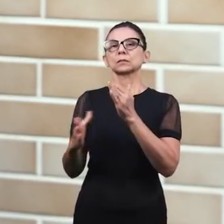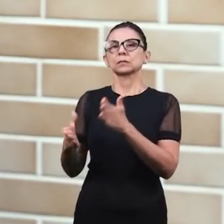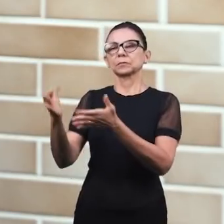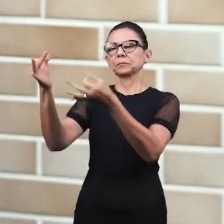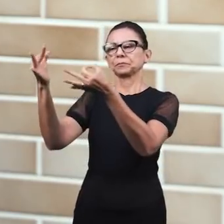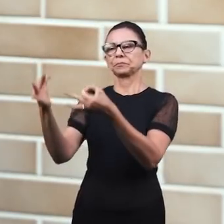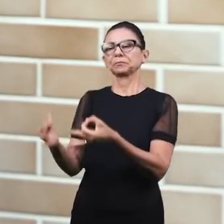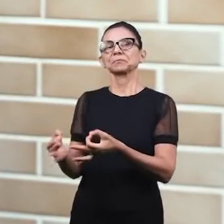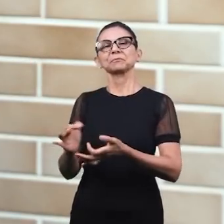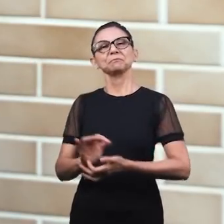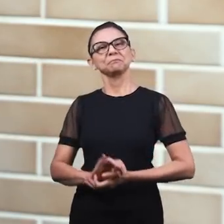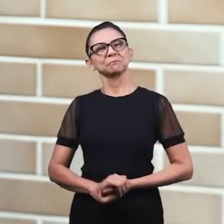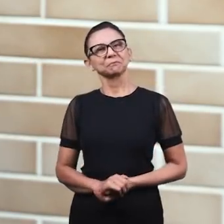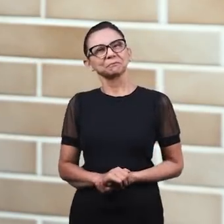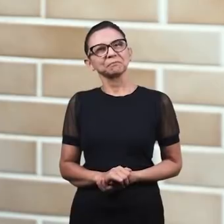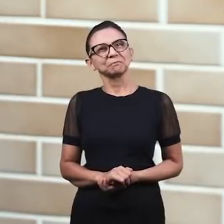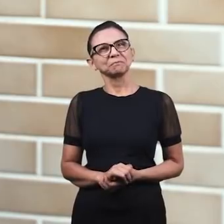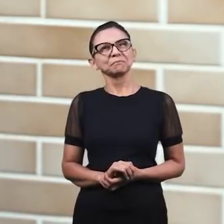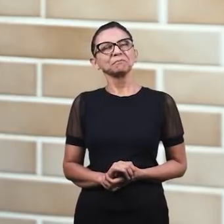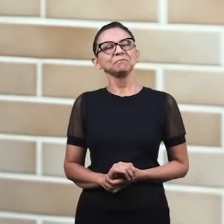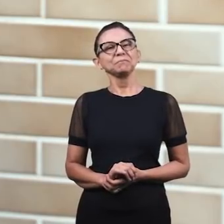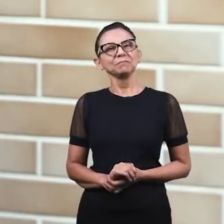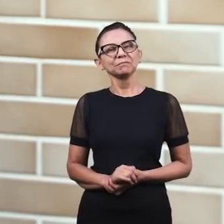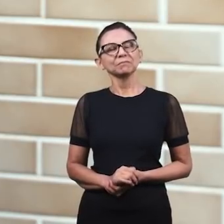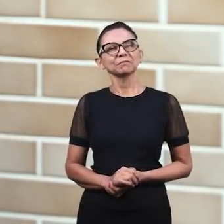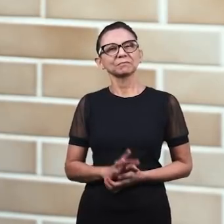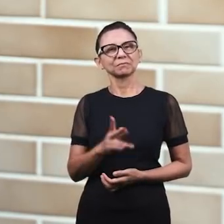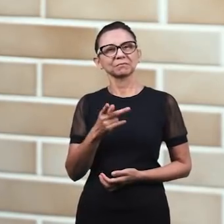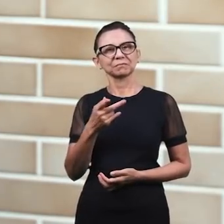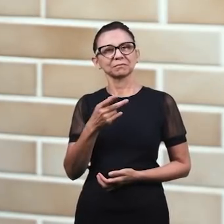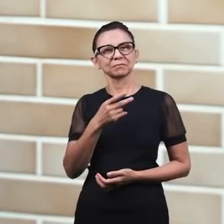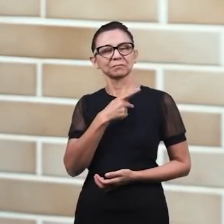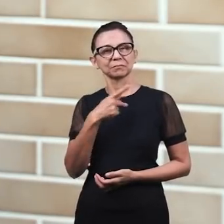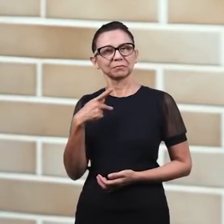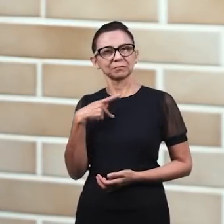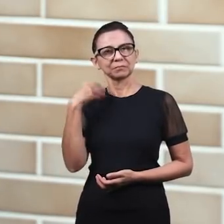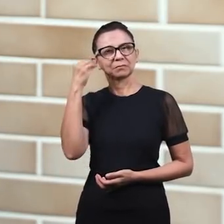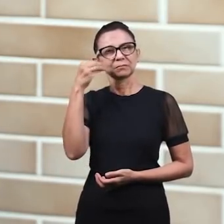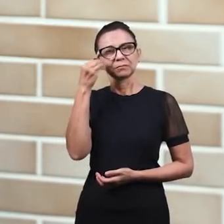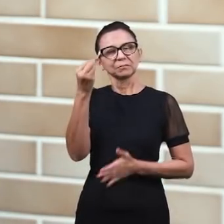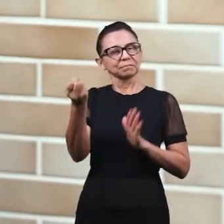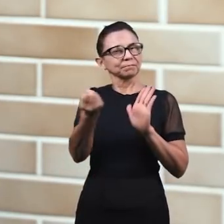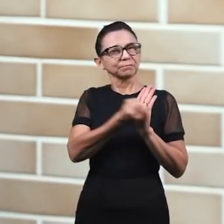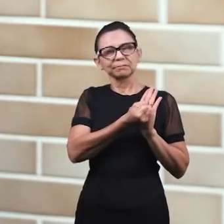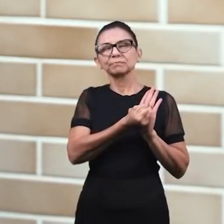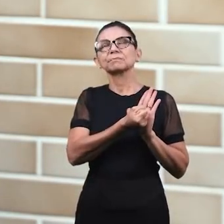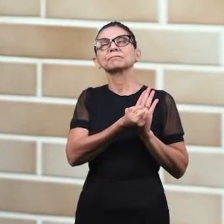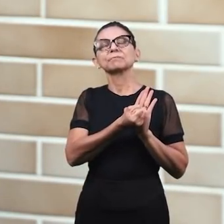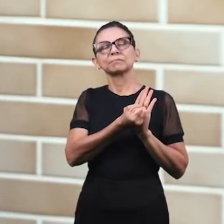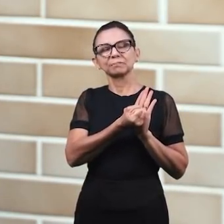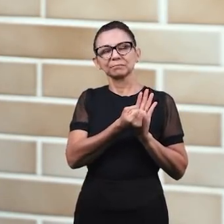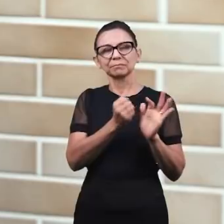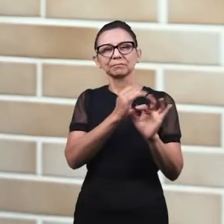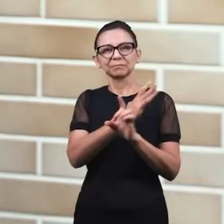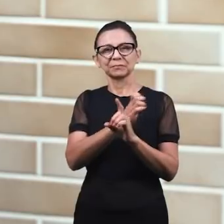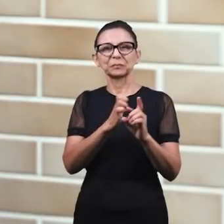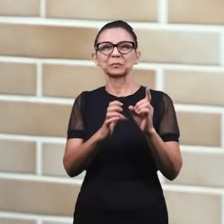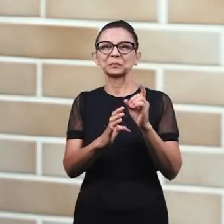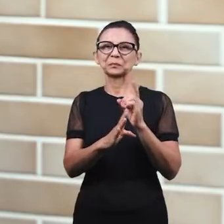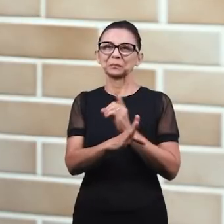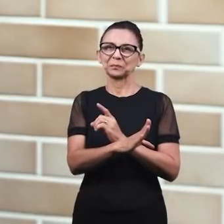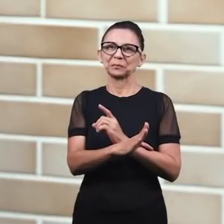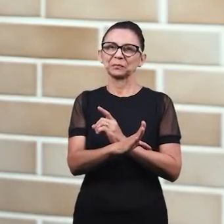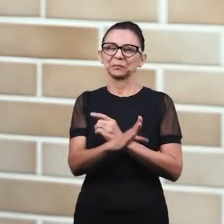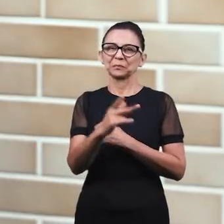que estamos no caminho certo. Então, essa expressão do pastor é marcante com relação à recepção da